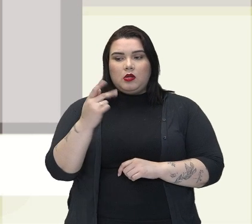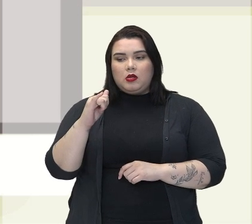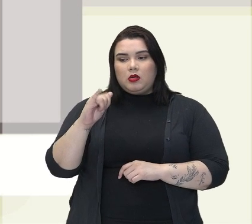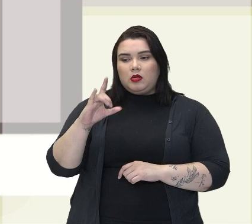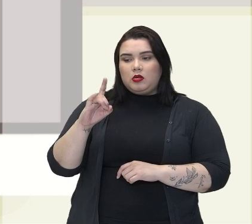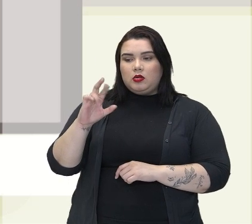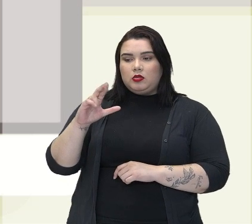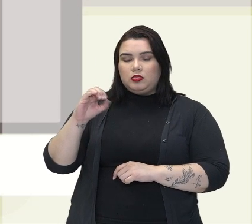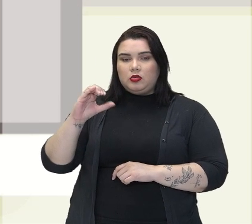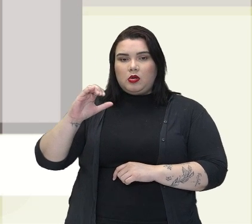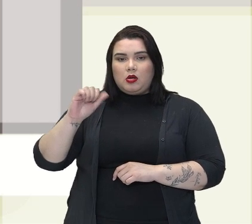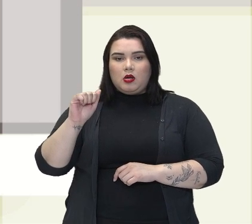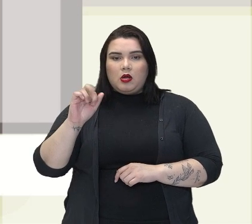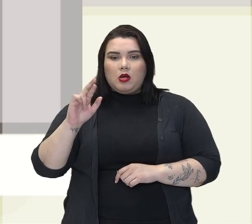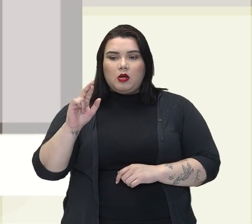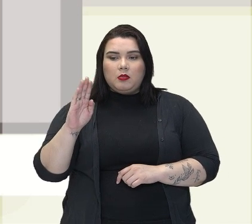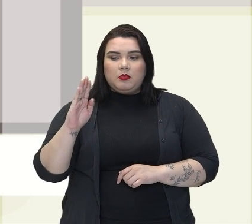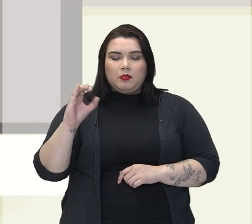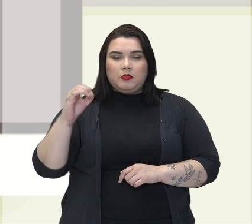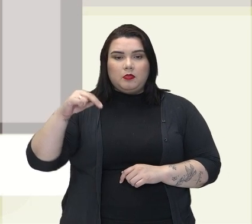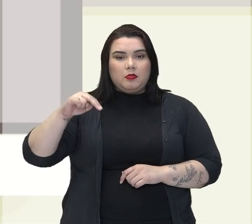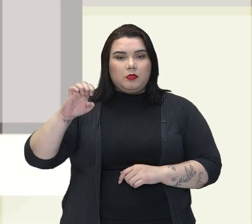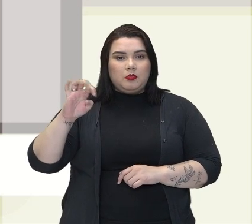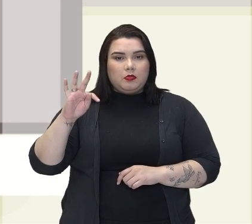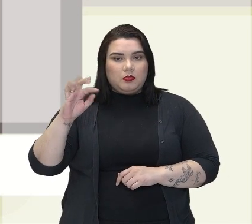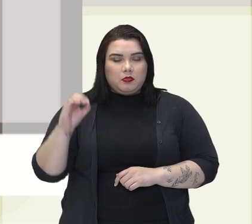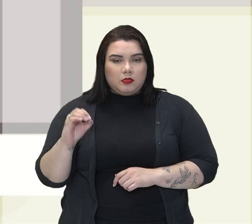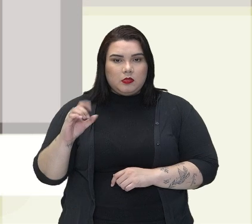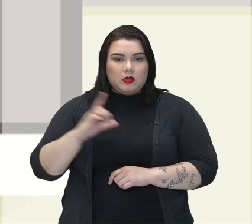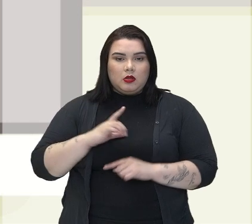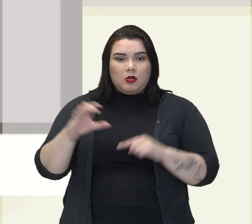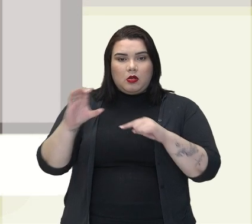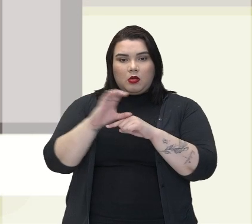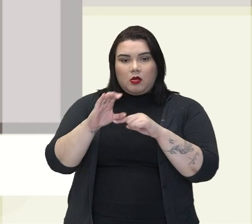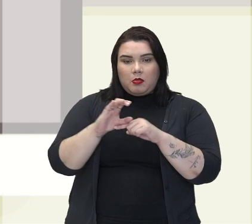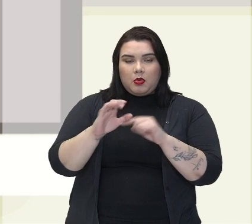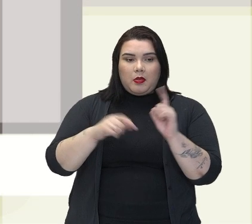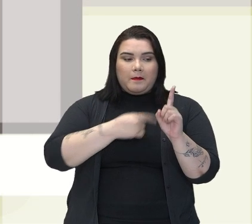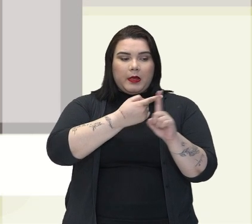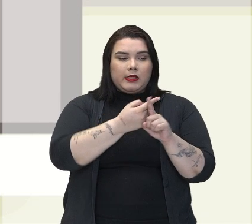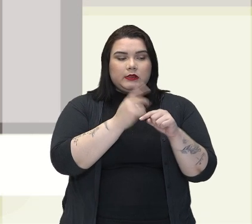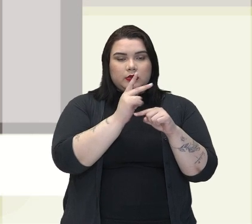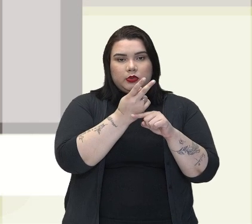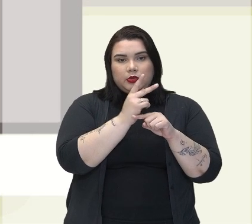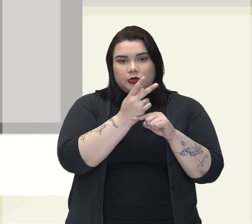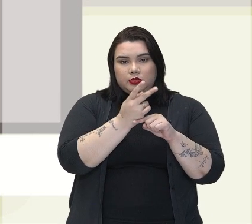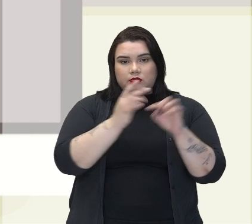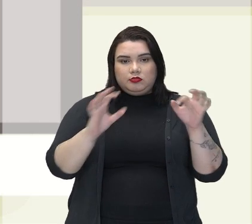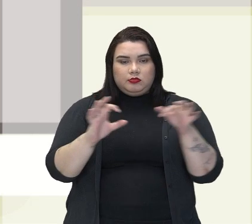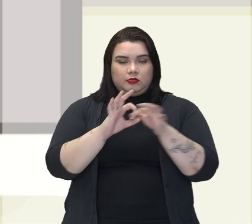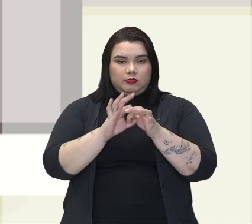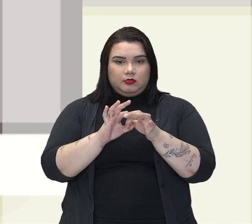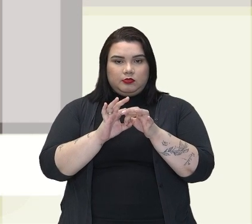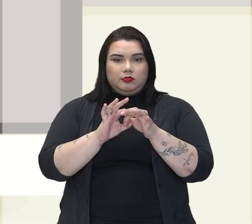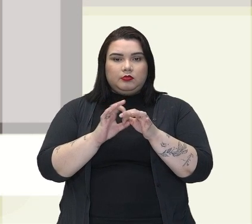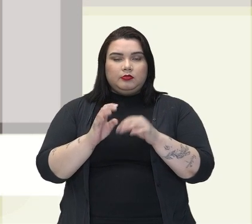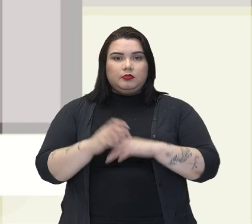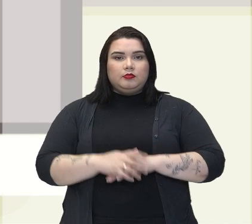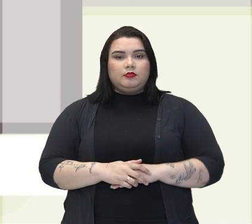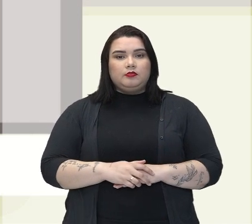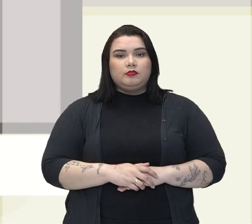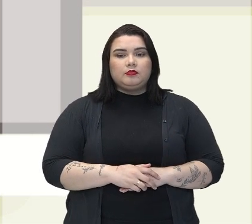hidrocarboneto. O hidrocarboneto ele é formado por carbono e hidrogênio. Então, o grupo funcional, carbono e